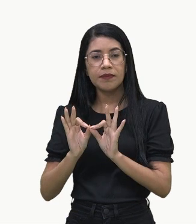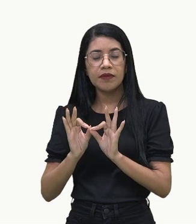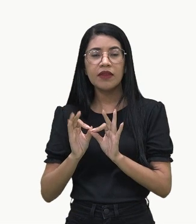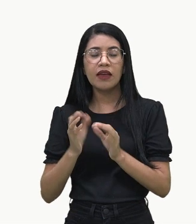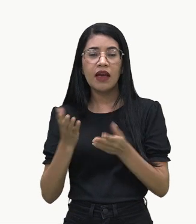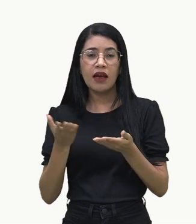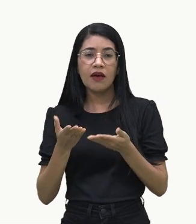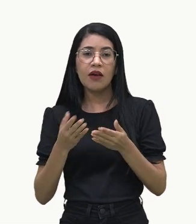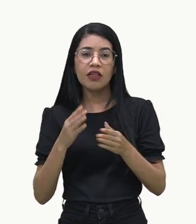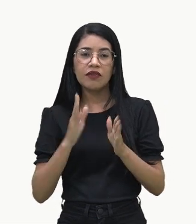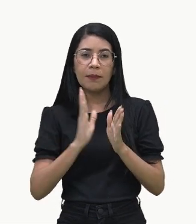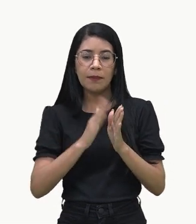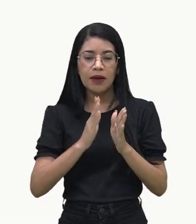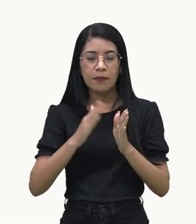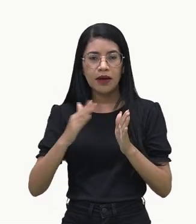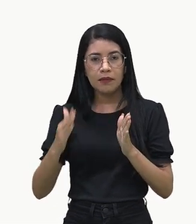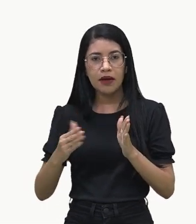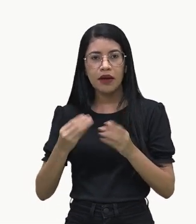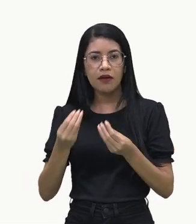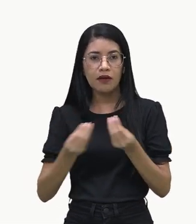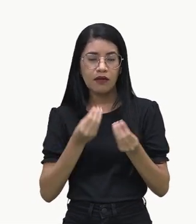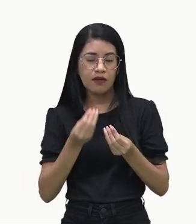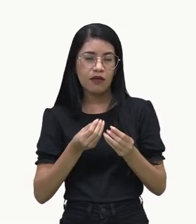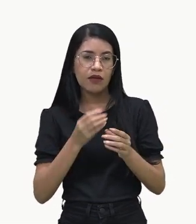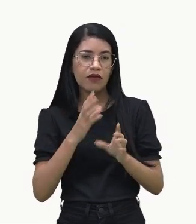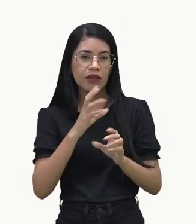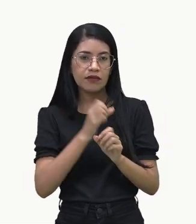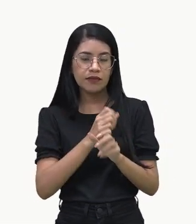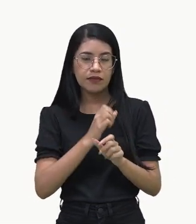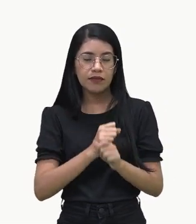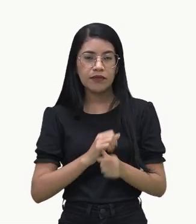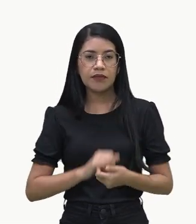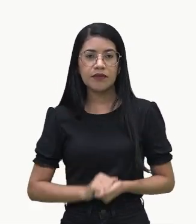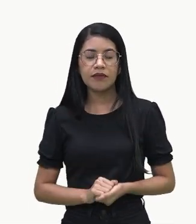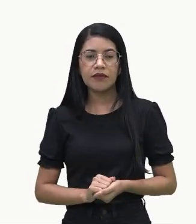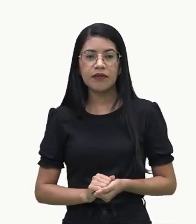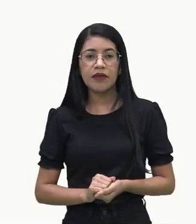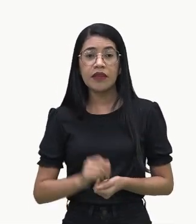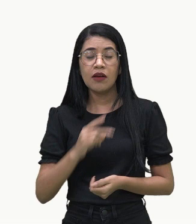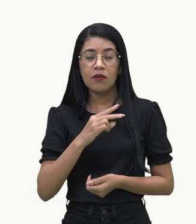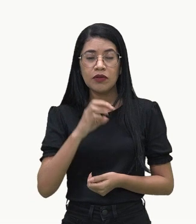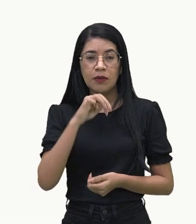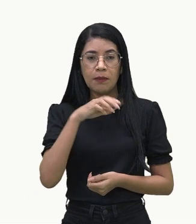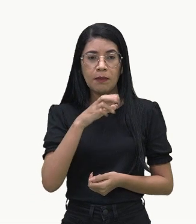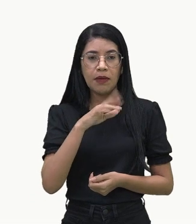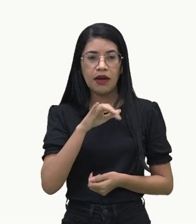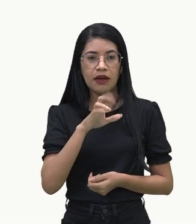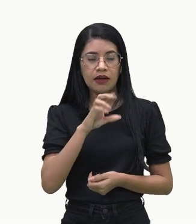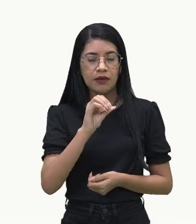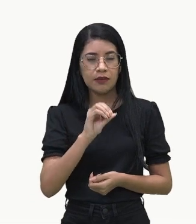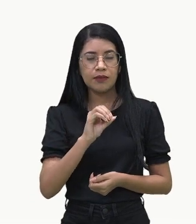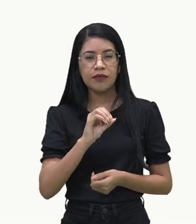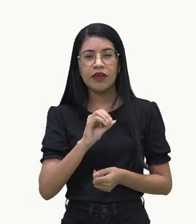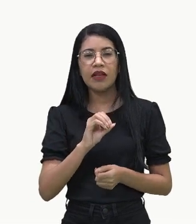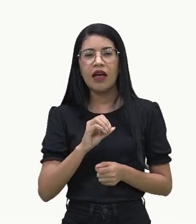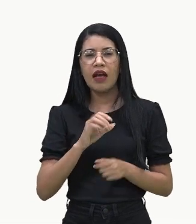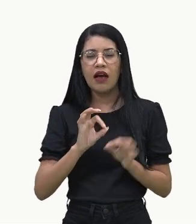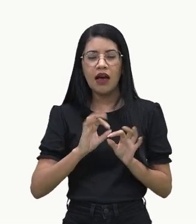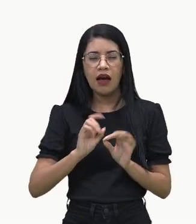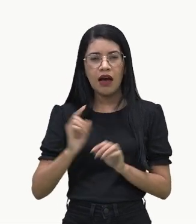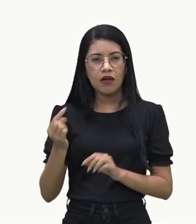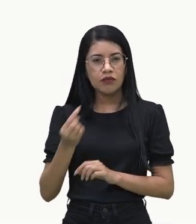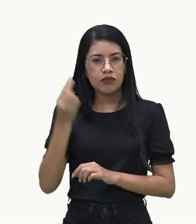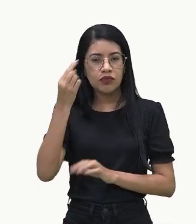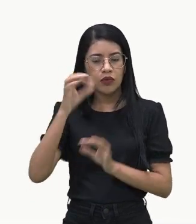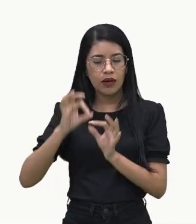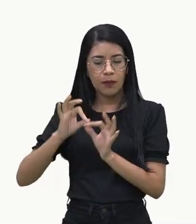nós vamos desenvolver esse cálculo. Então, o professor Mário tem qual altura? Conforme